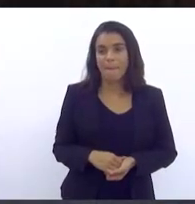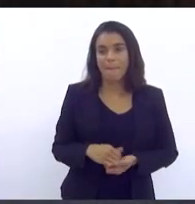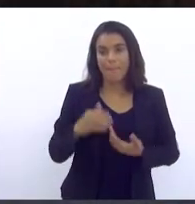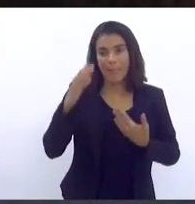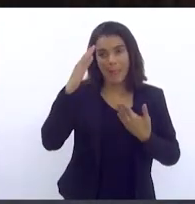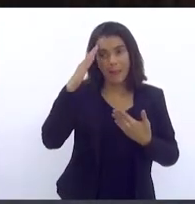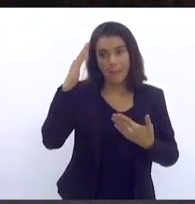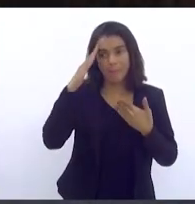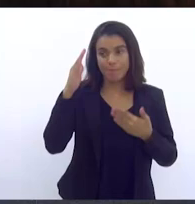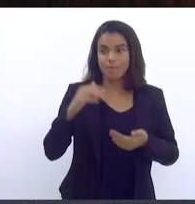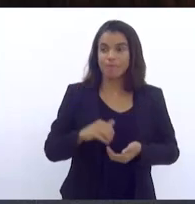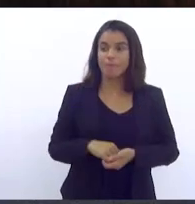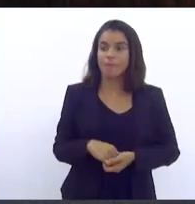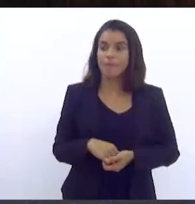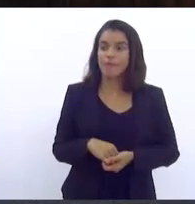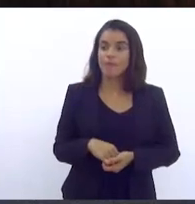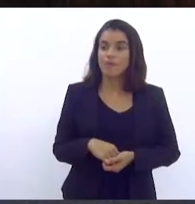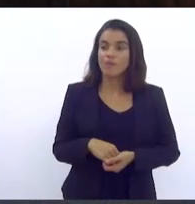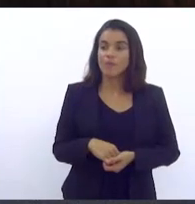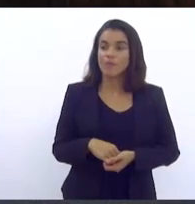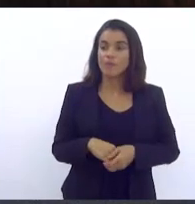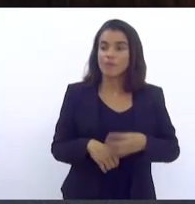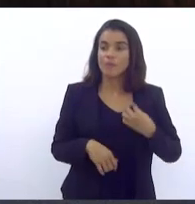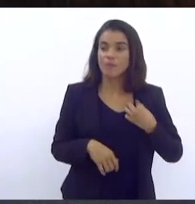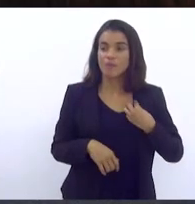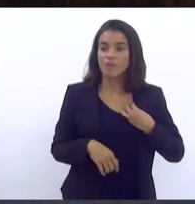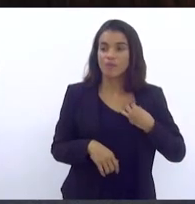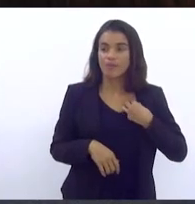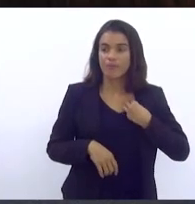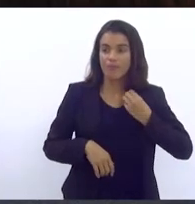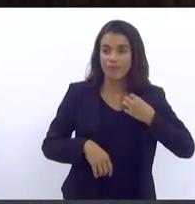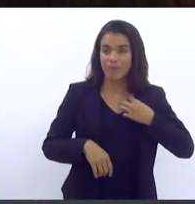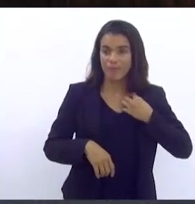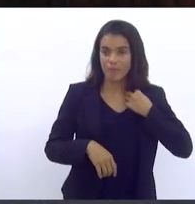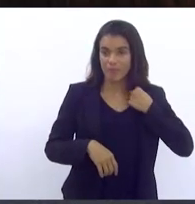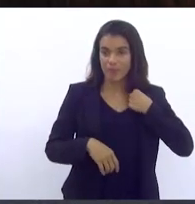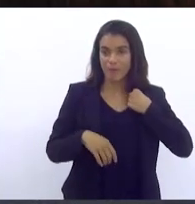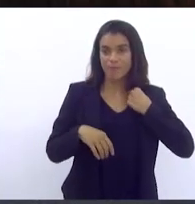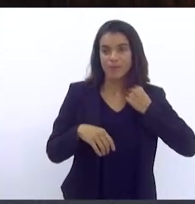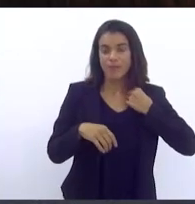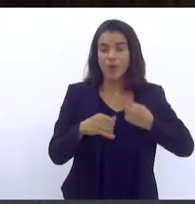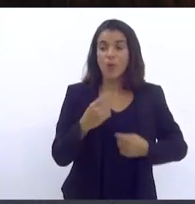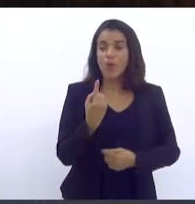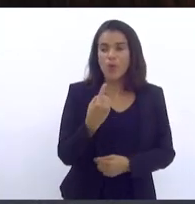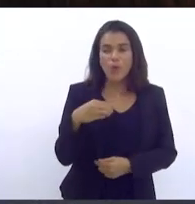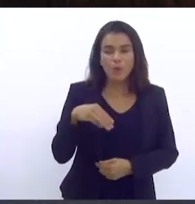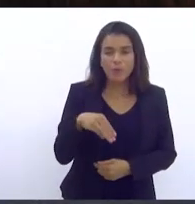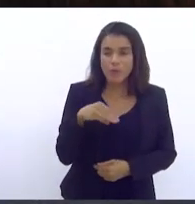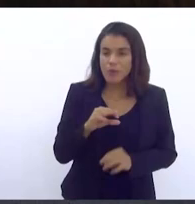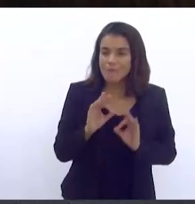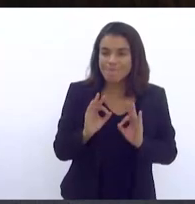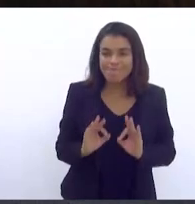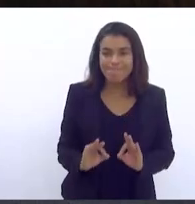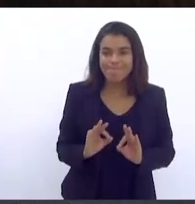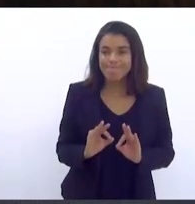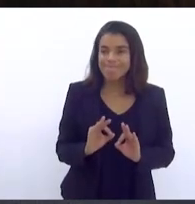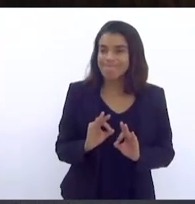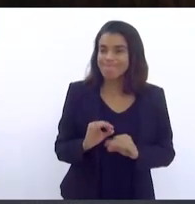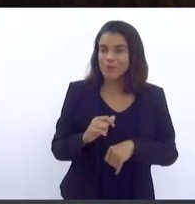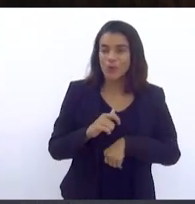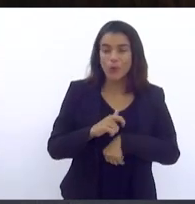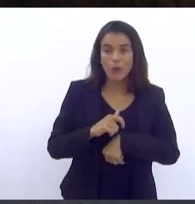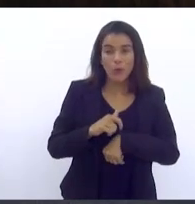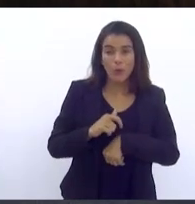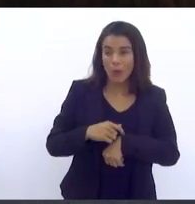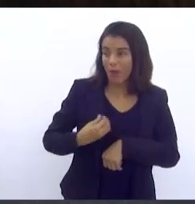então Eh Luciane eu peço por Luciana perdão por favor um minutinho mesmo que a a mesa